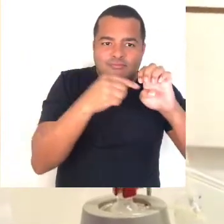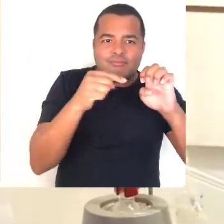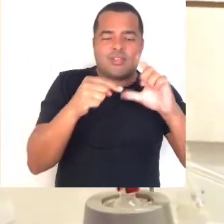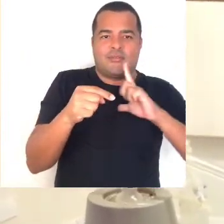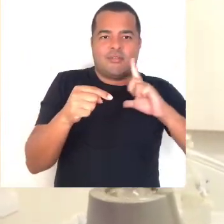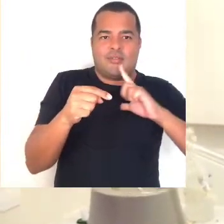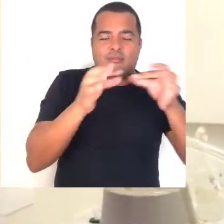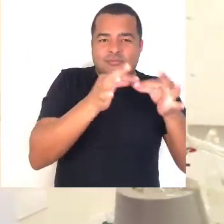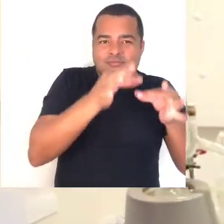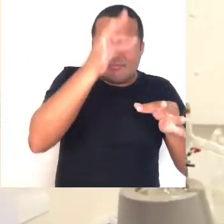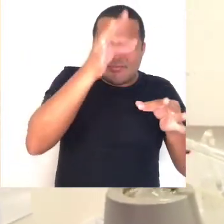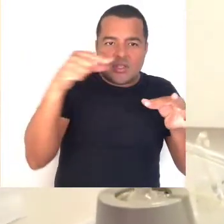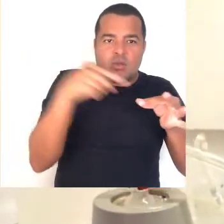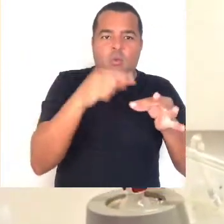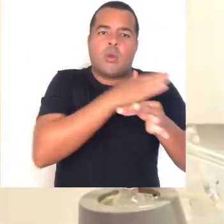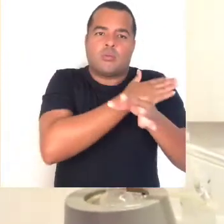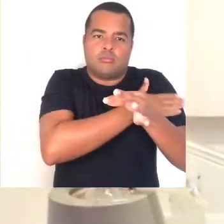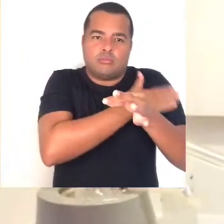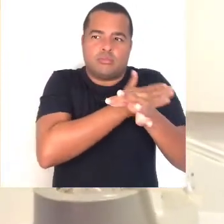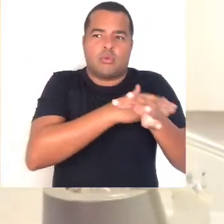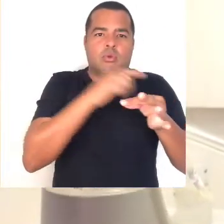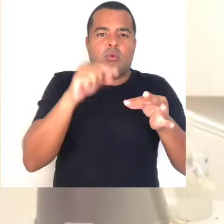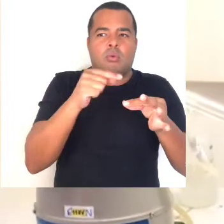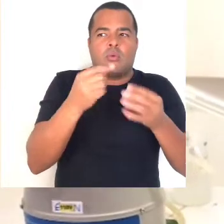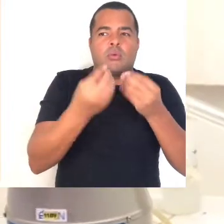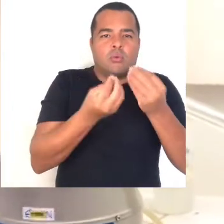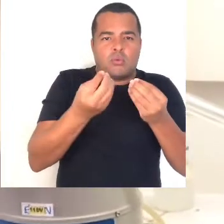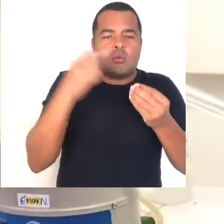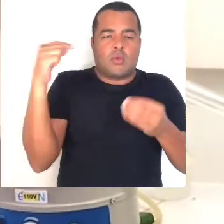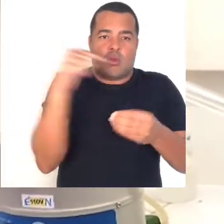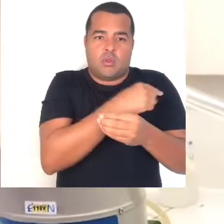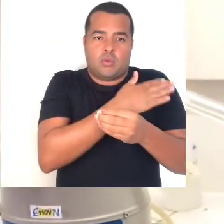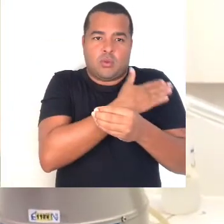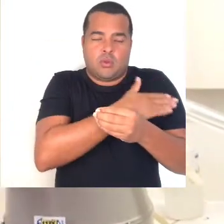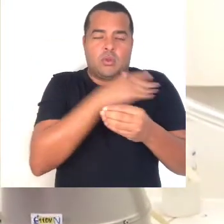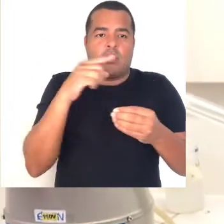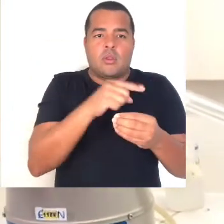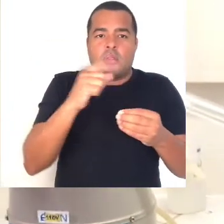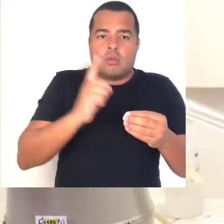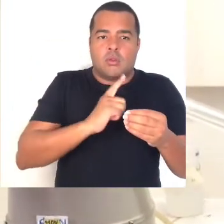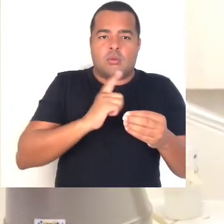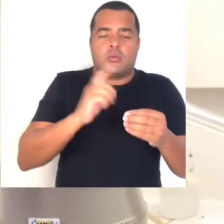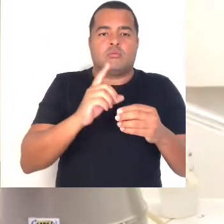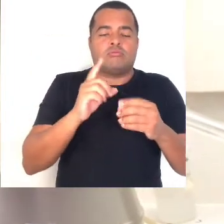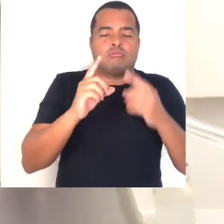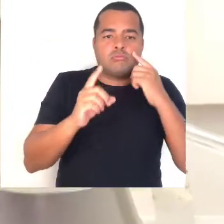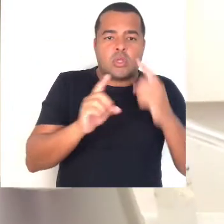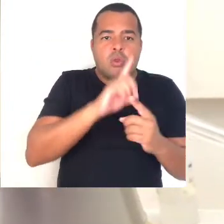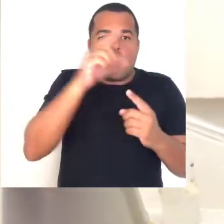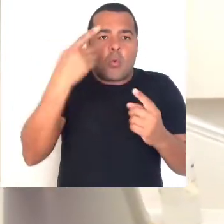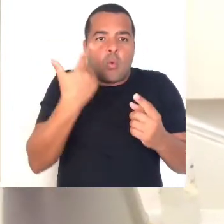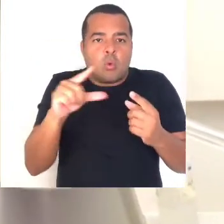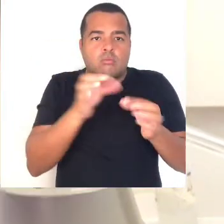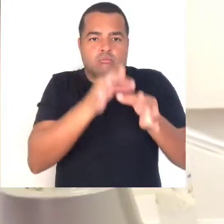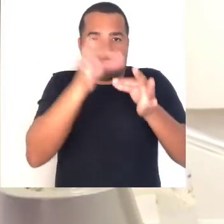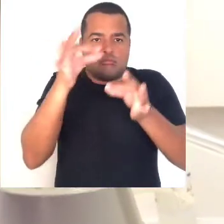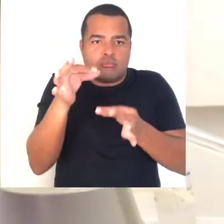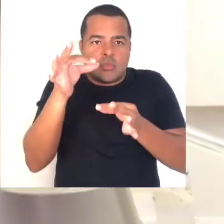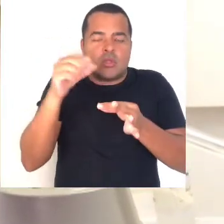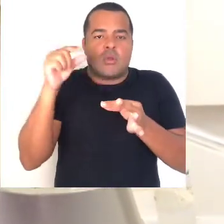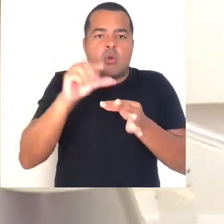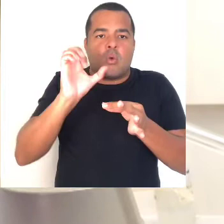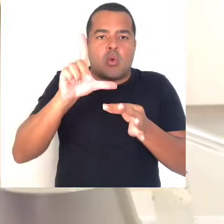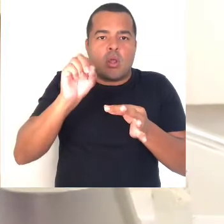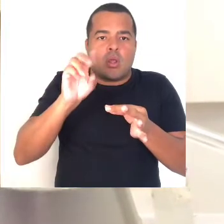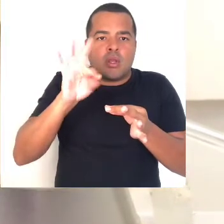Que teste é esse? Então, desse lado esquerdo eu tenho o álcool de partida e esse lado direito